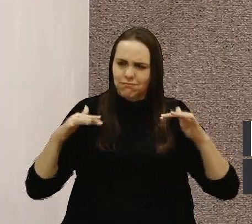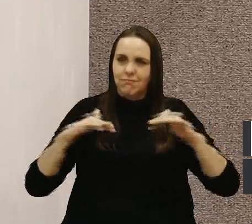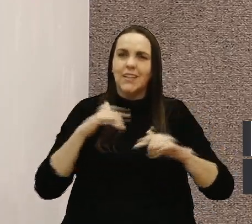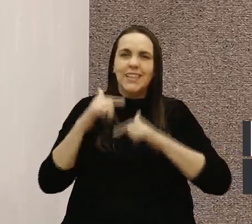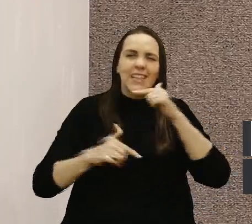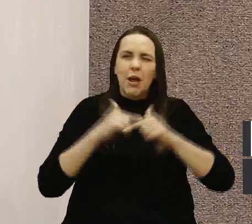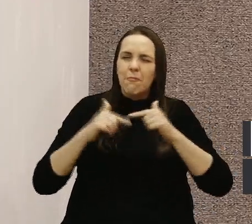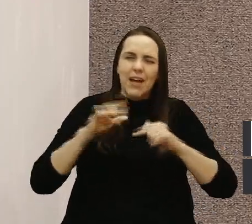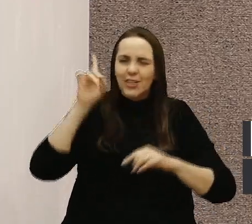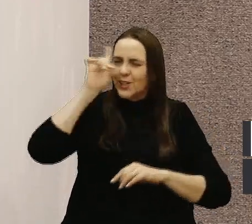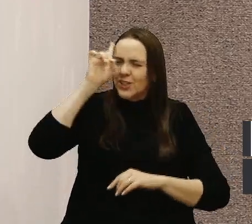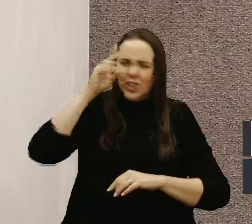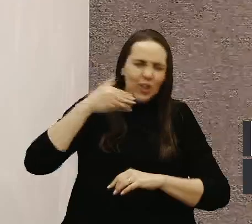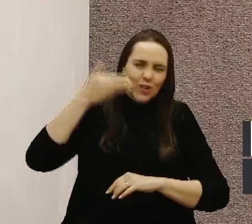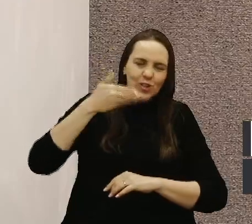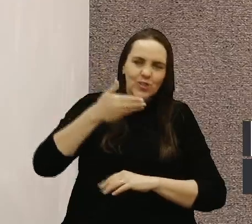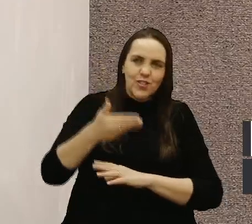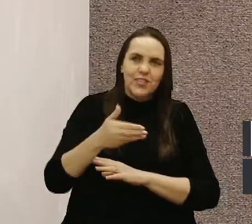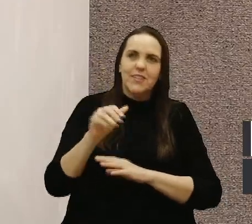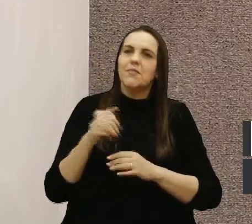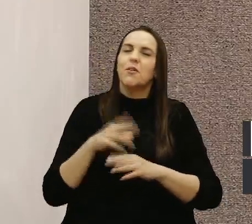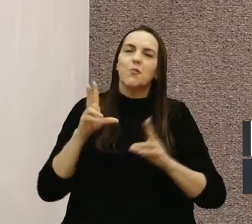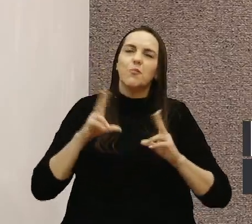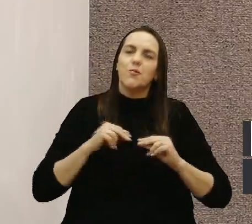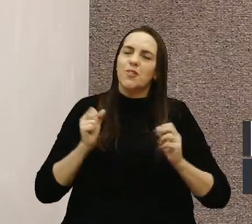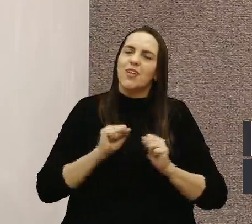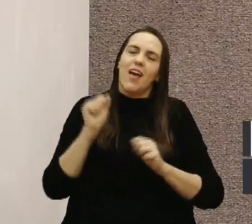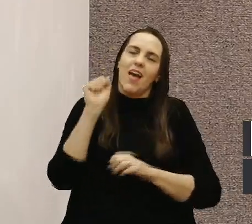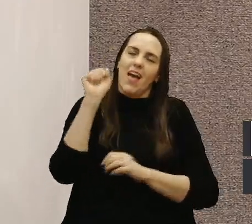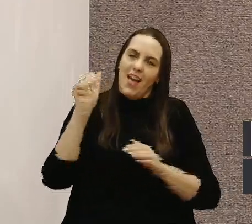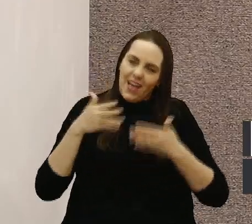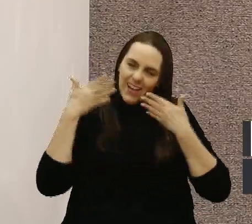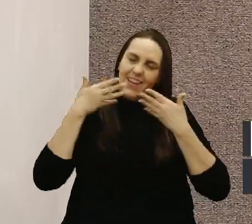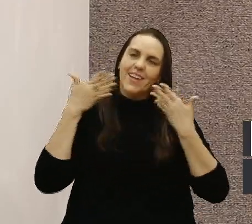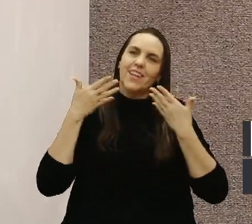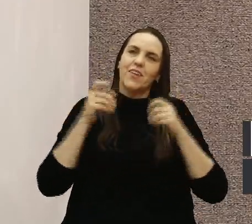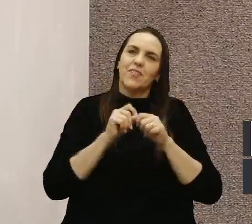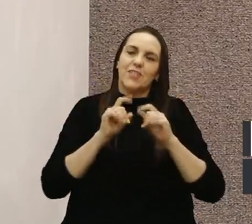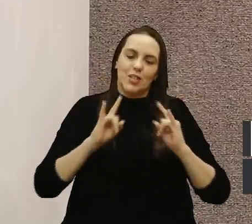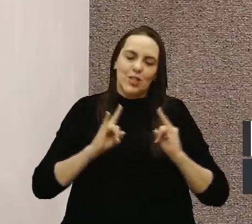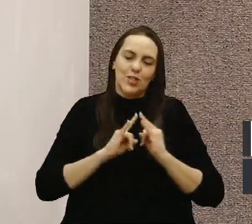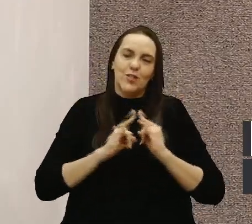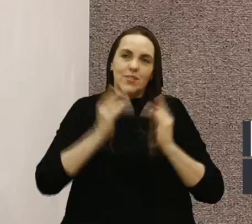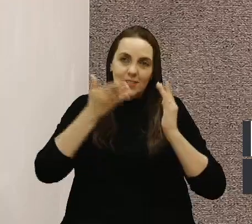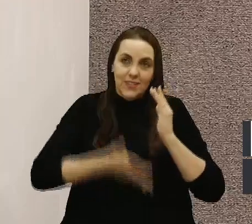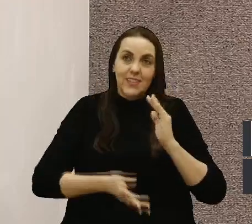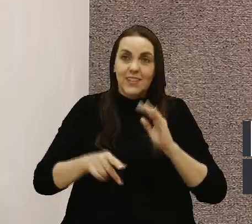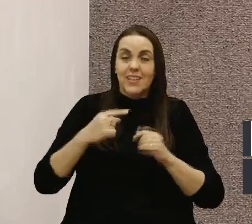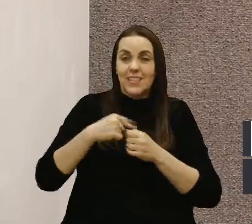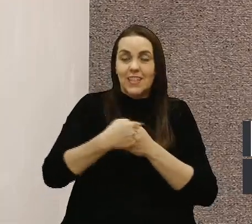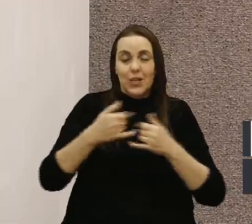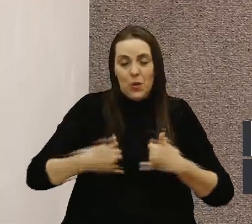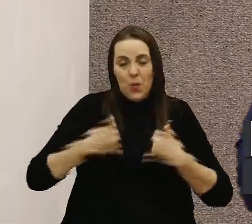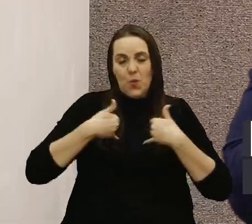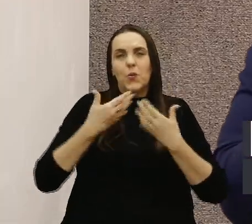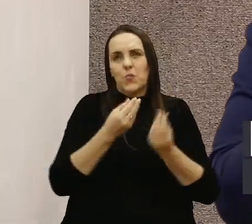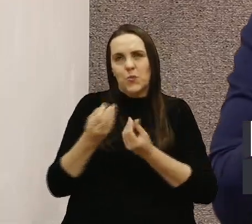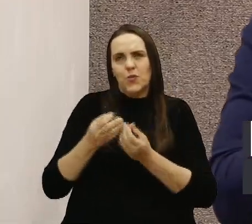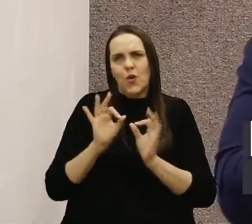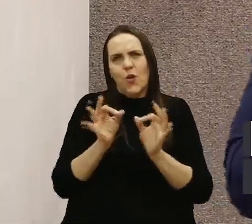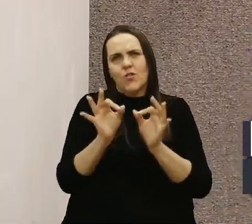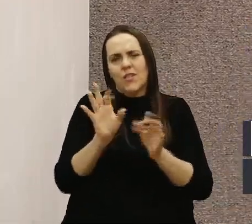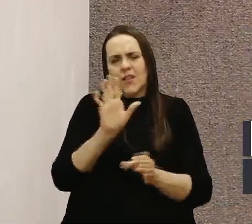Então, parabéns mais uma vez, motivo de muita alegria nós podemos estar fazendo isso hoje com uma instituição da nossa cidade que nos orgulha tanto. Certamente votarei